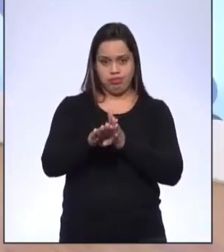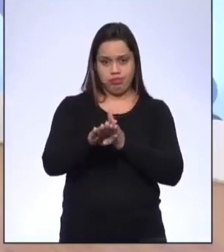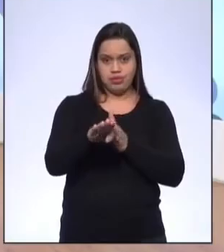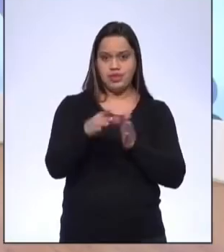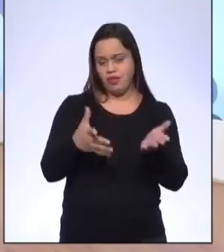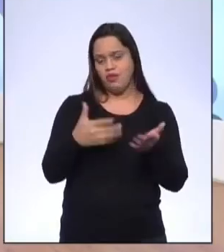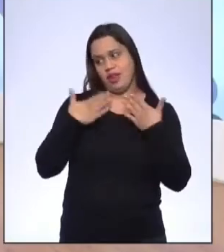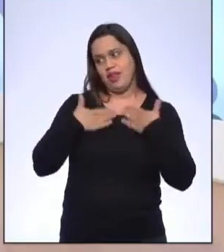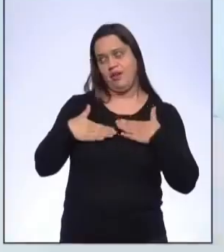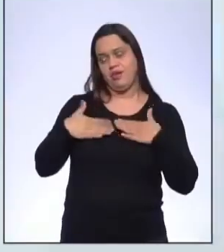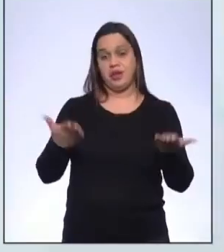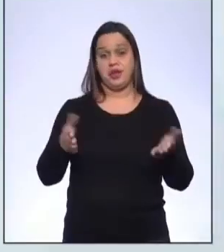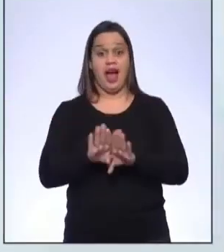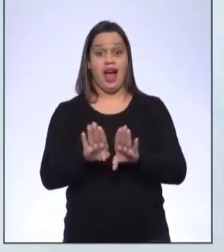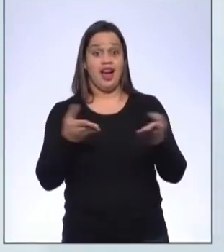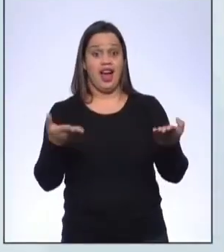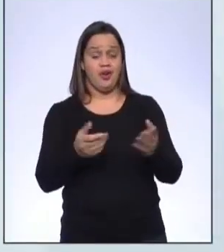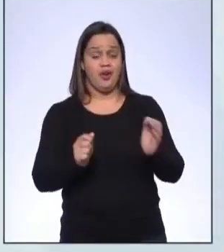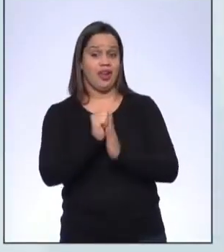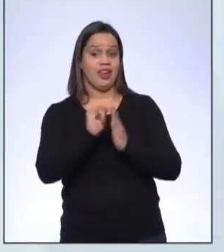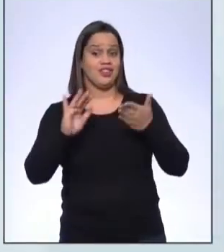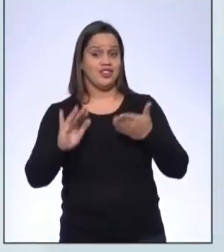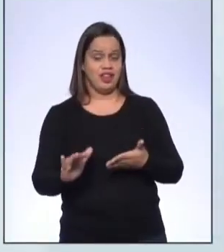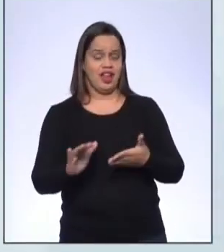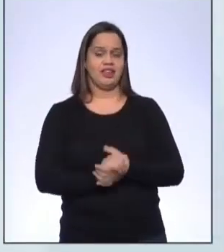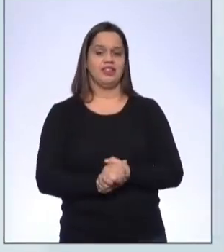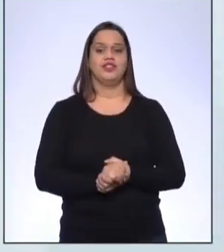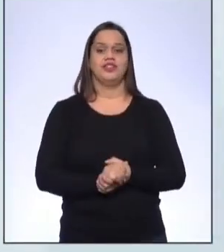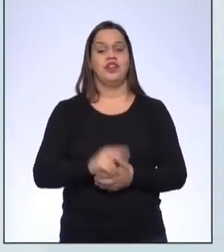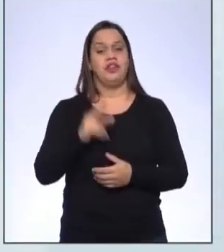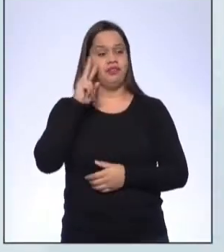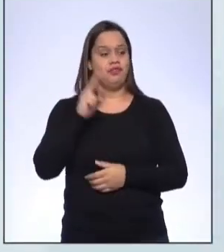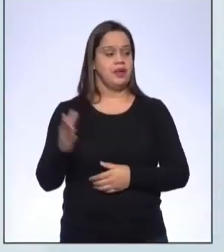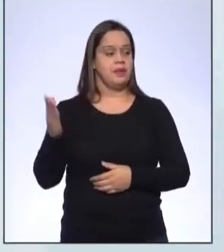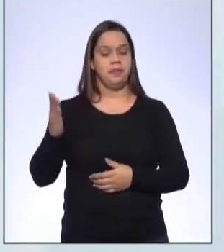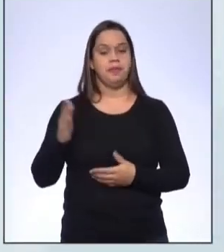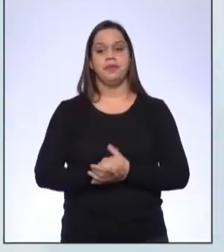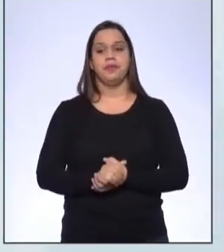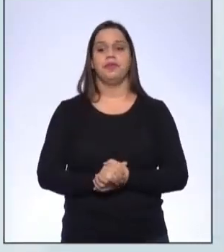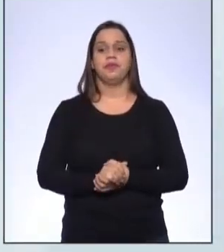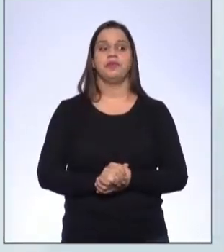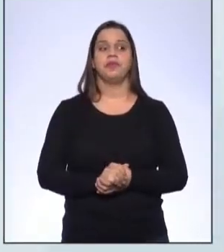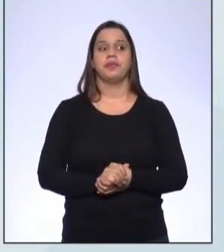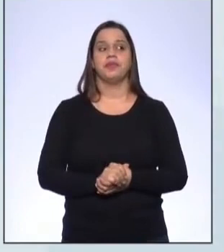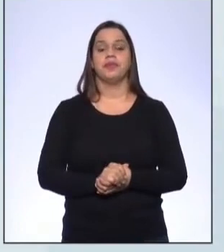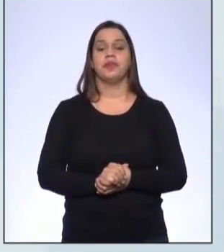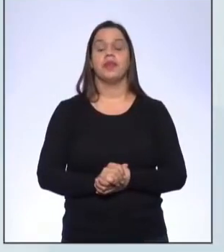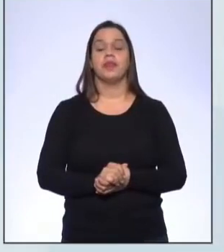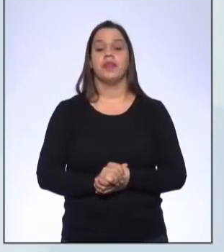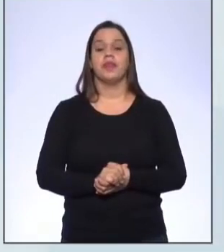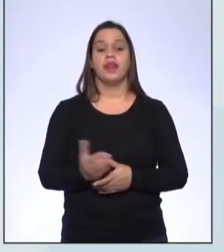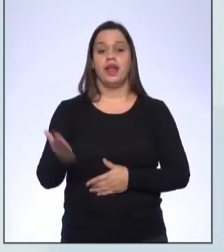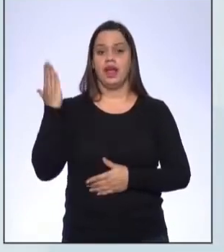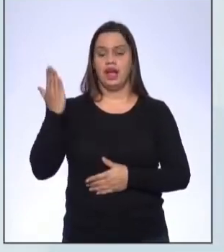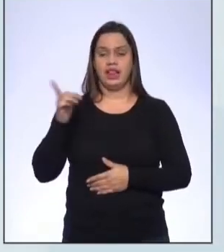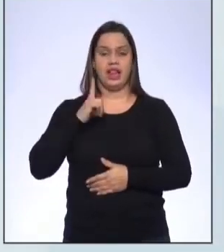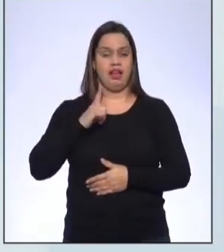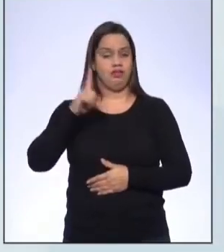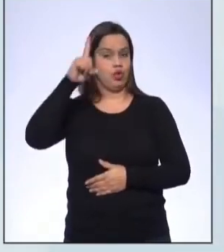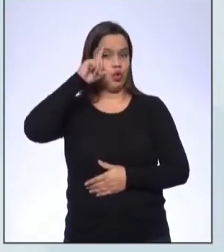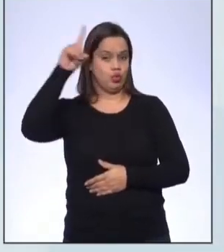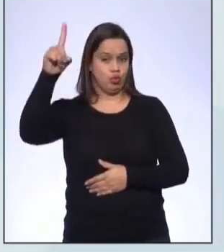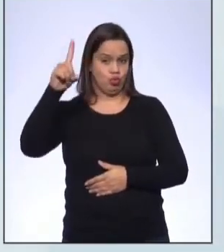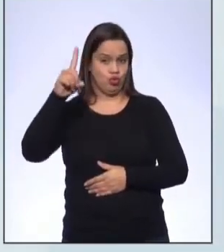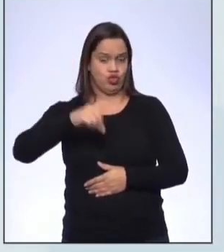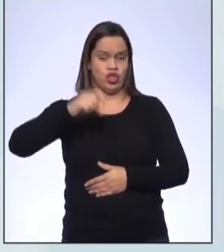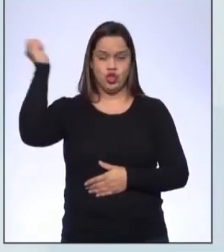uma atividade, hein? É atividade. Vamos lá. Essa é de vocês. Em um dia de alta temperatura, Ana